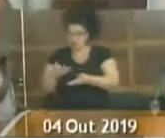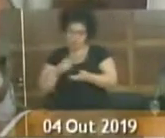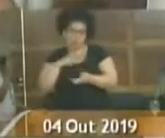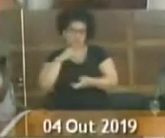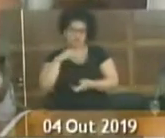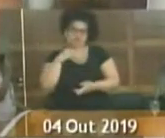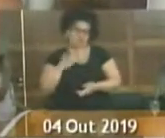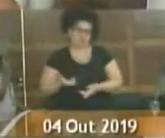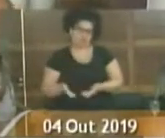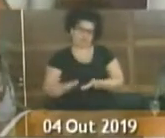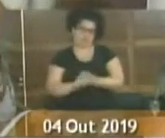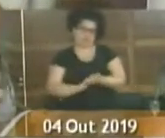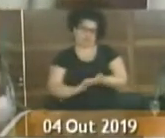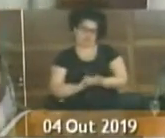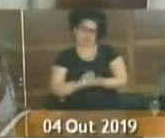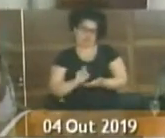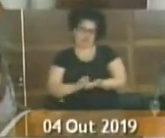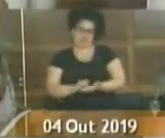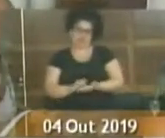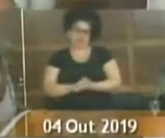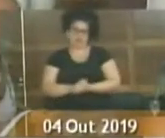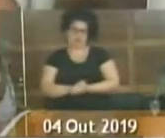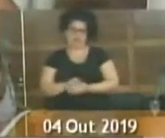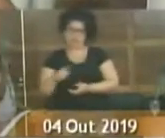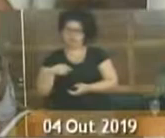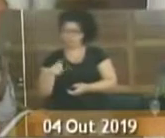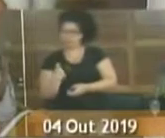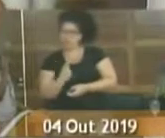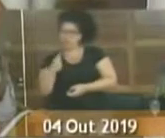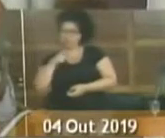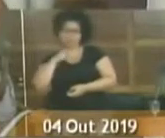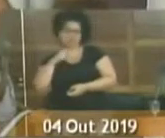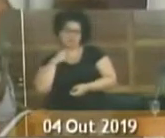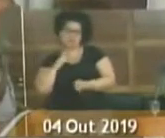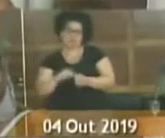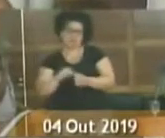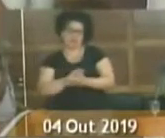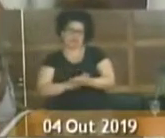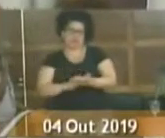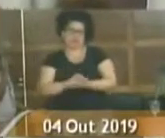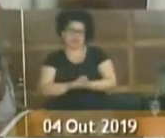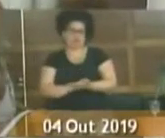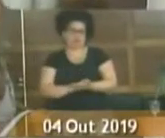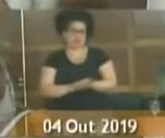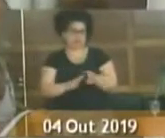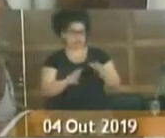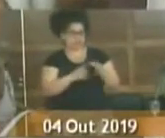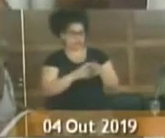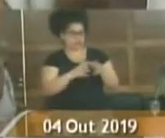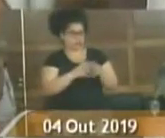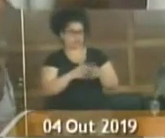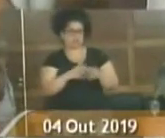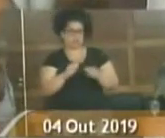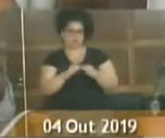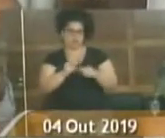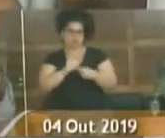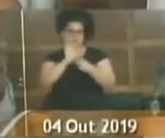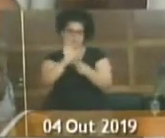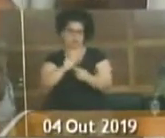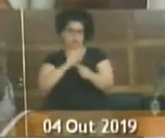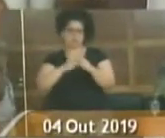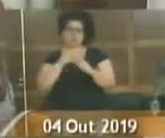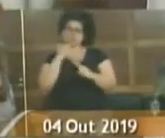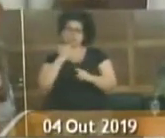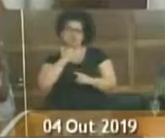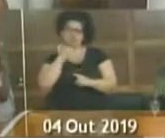se não existisse essa integração, a gente não conseguiria. Né? Ninguém consegue nada sozinho. E o Departamento de Bem-Estar Animal é o retrato disso. Porque não